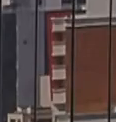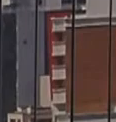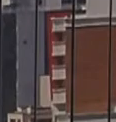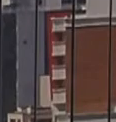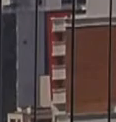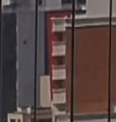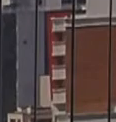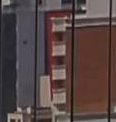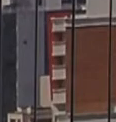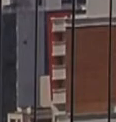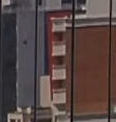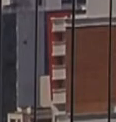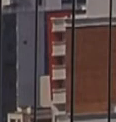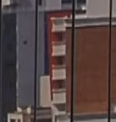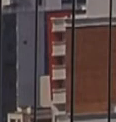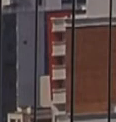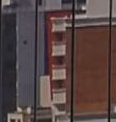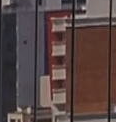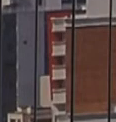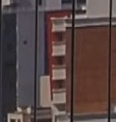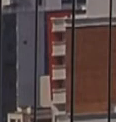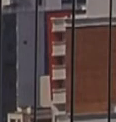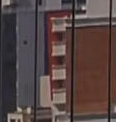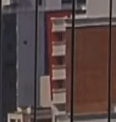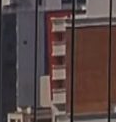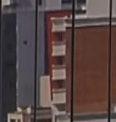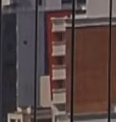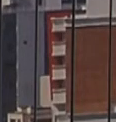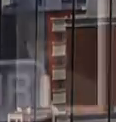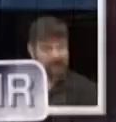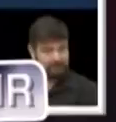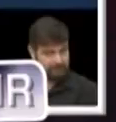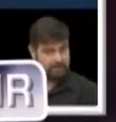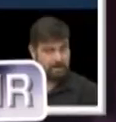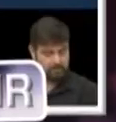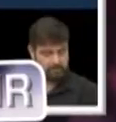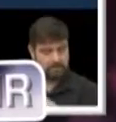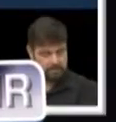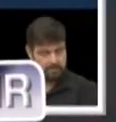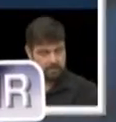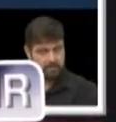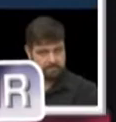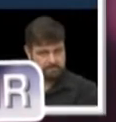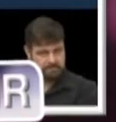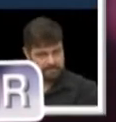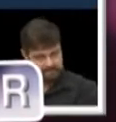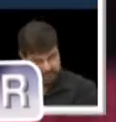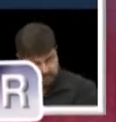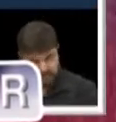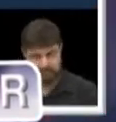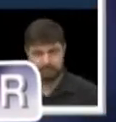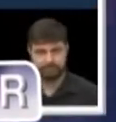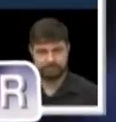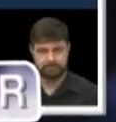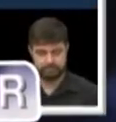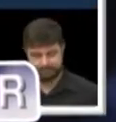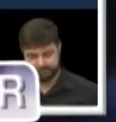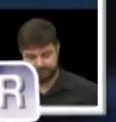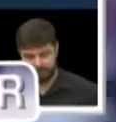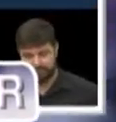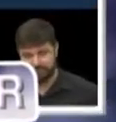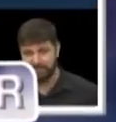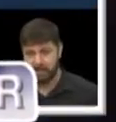veja a seguir, começa amanhã a entrega do imposto de renda. E vereador pede explicações sobre a queda de qualidade no atendimento do Centro